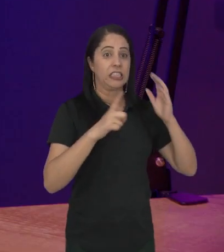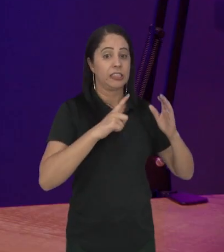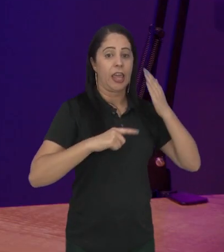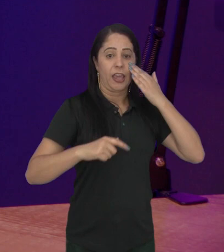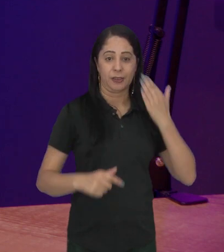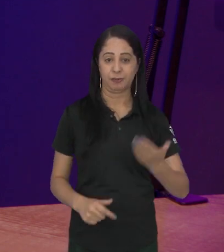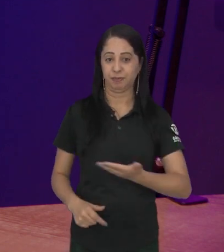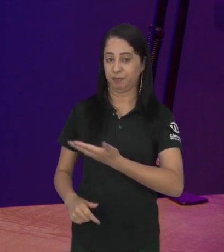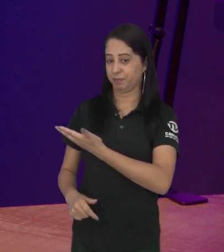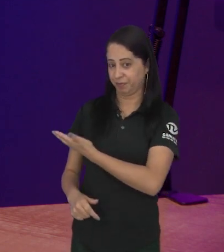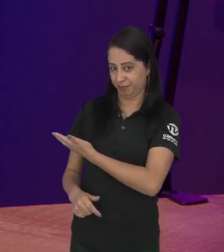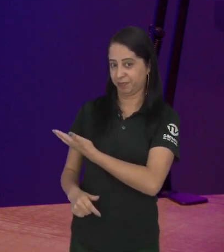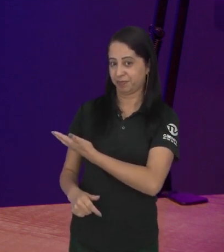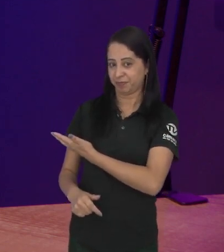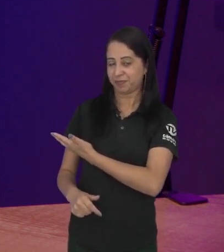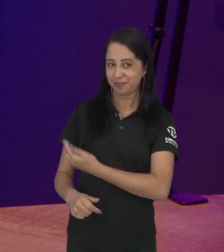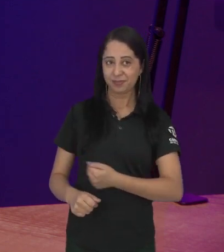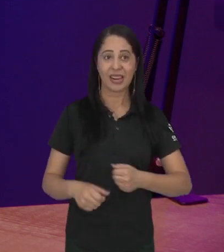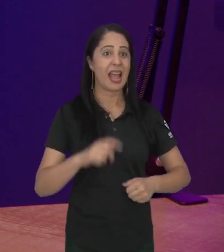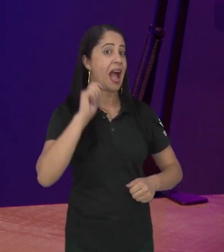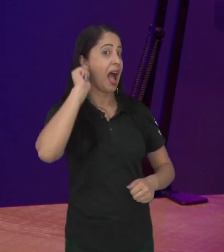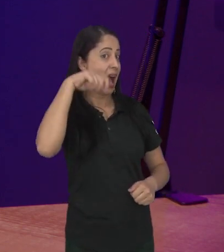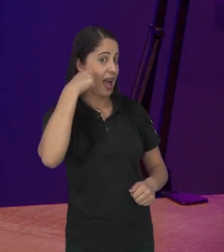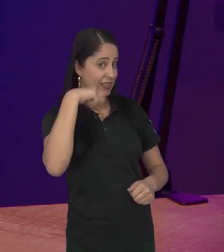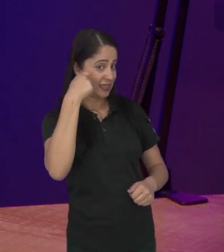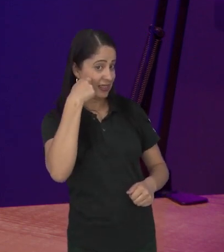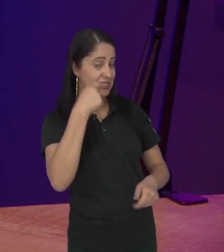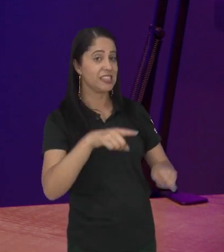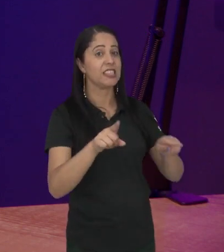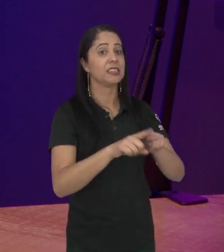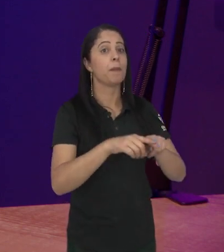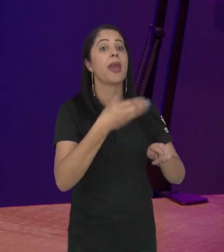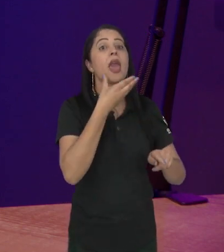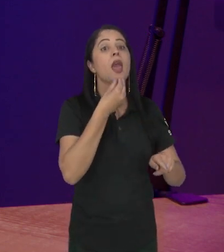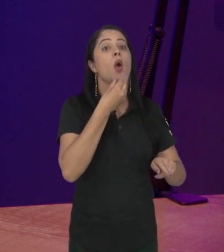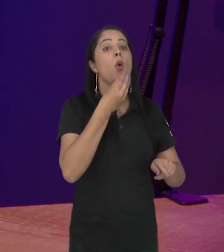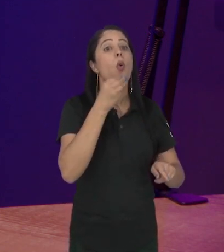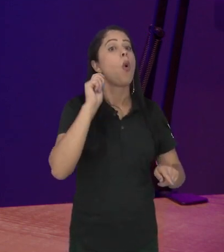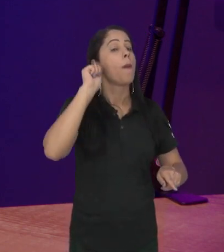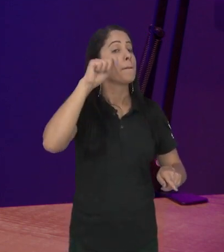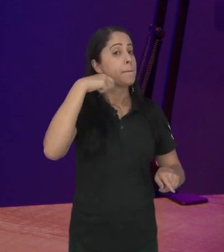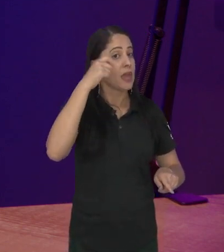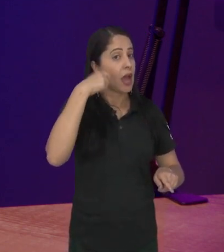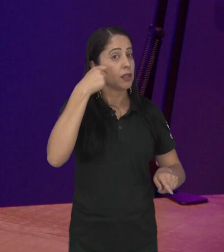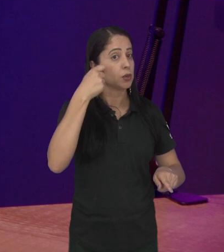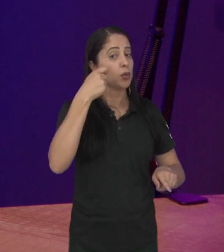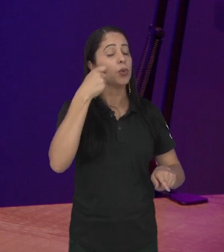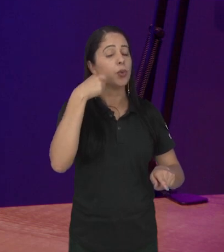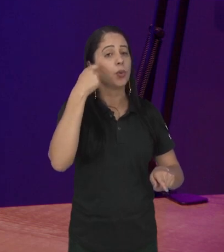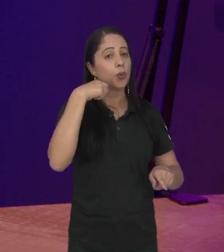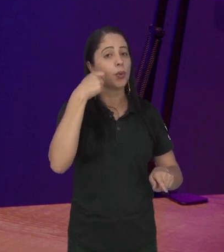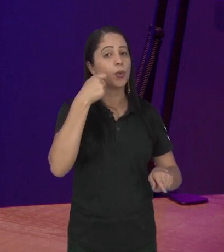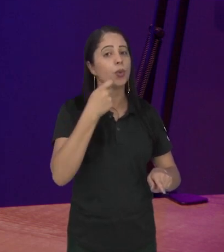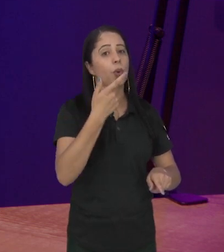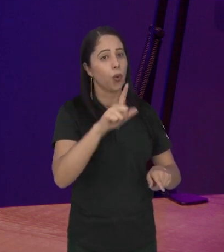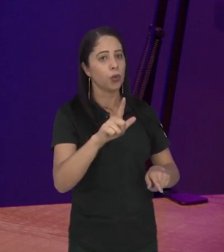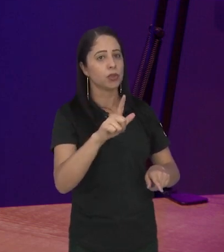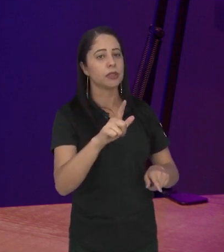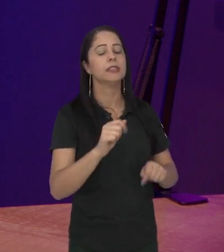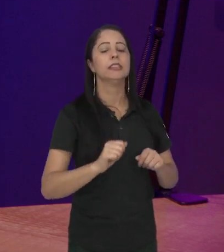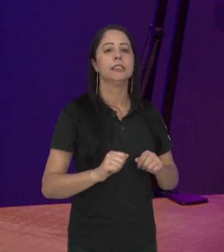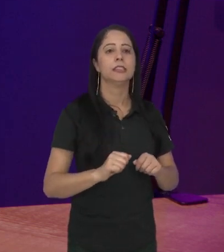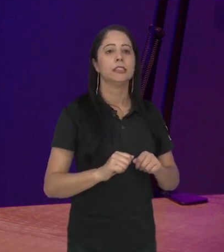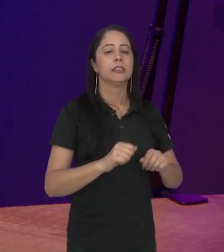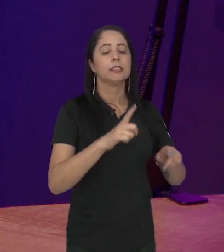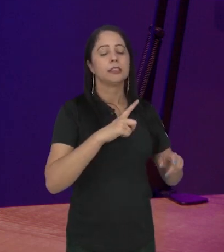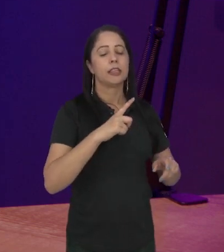a Michelle Yeoh e a gente também tem o outro ator, né, que contracena, é a protagonista, né, a Michelle que